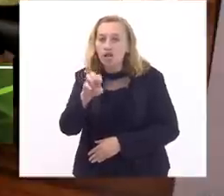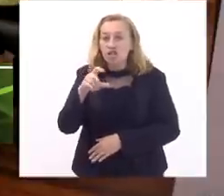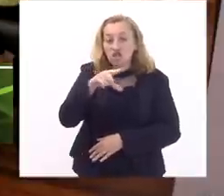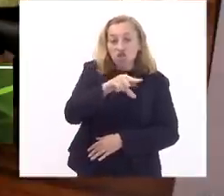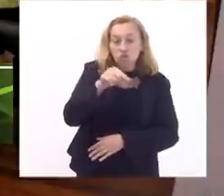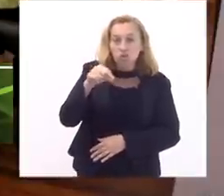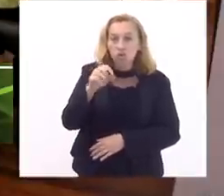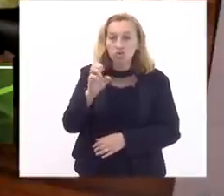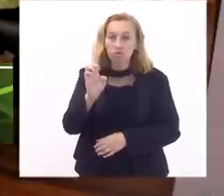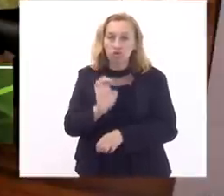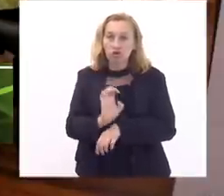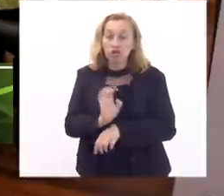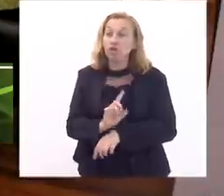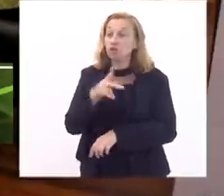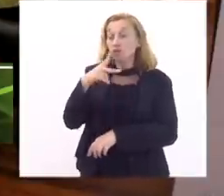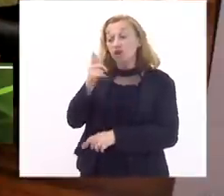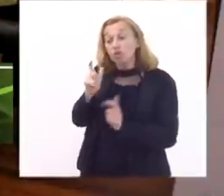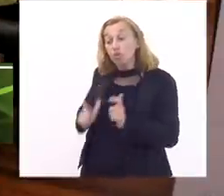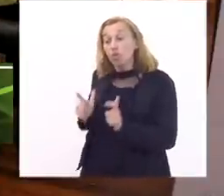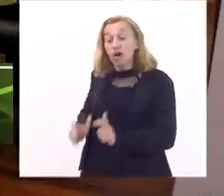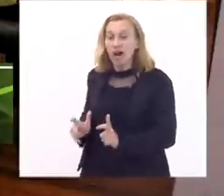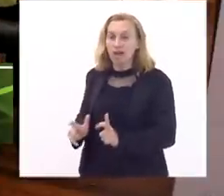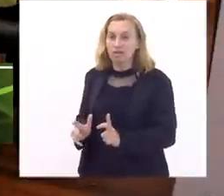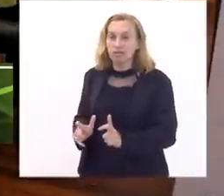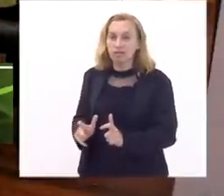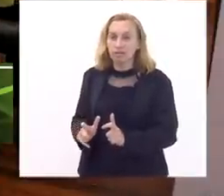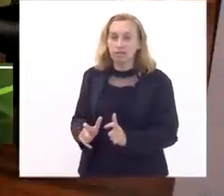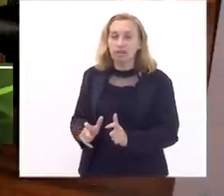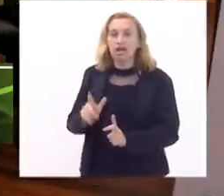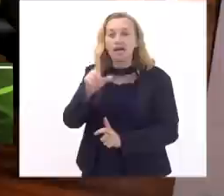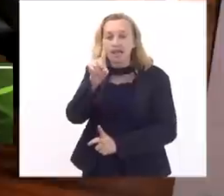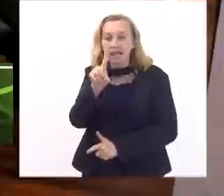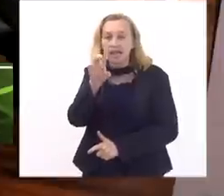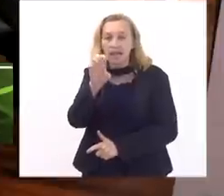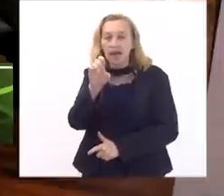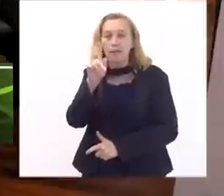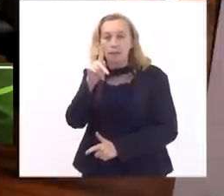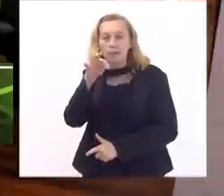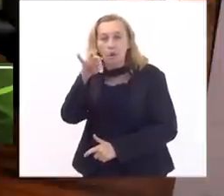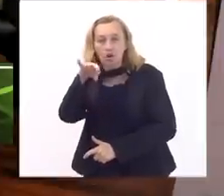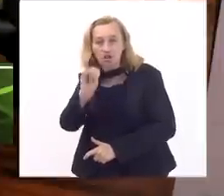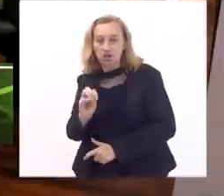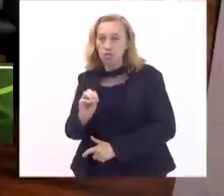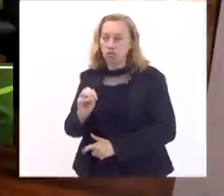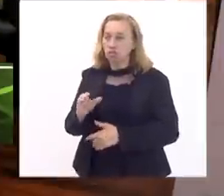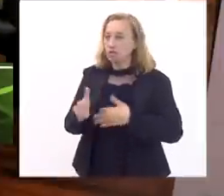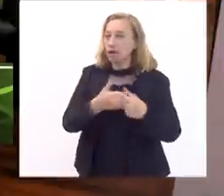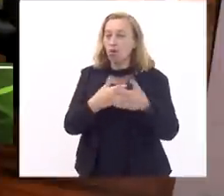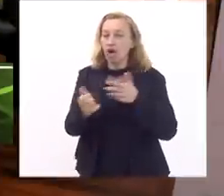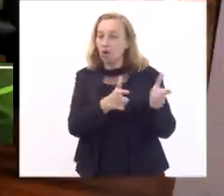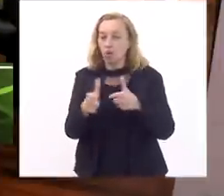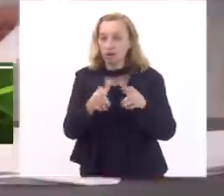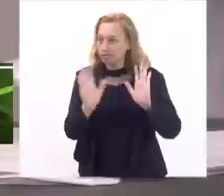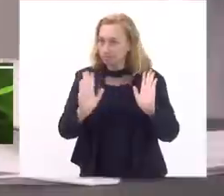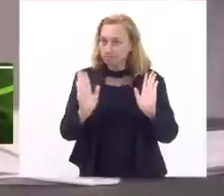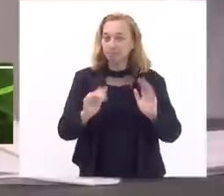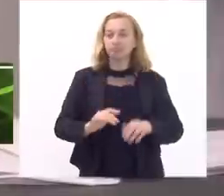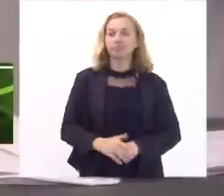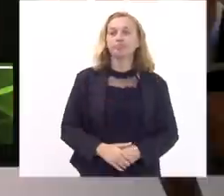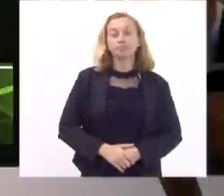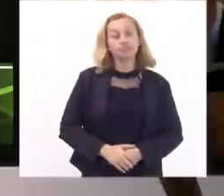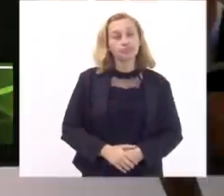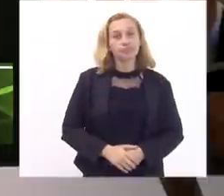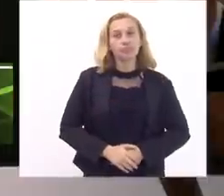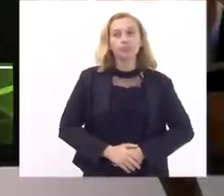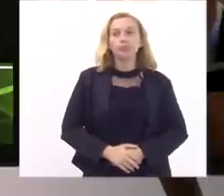falando do reboque, estou falando do local onde fica. A destinação é o depósito, e não para lugar onde ele quiser. Vamos avançar, fica Luiz. Fica o